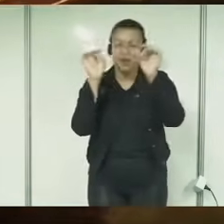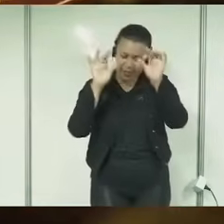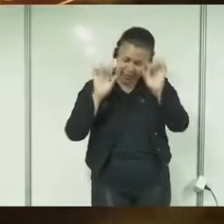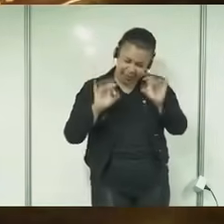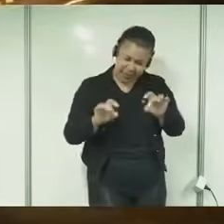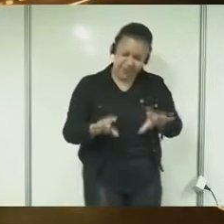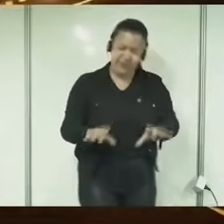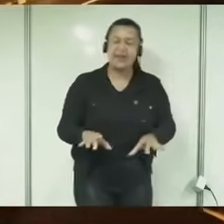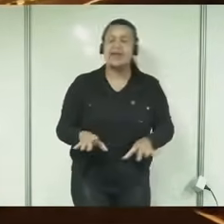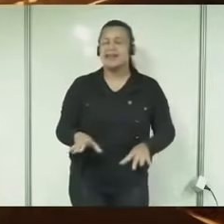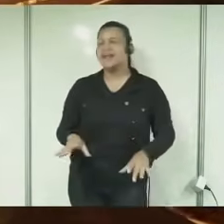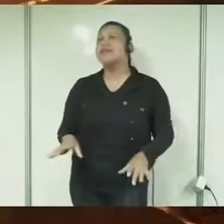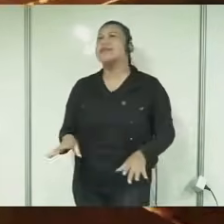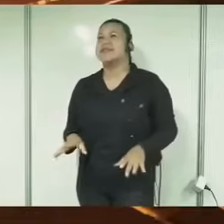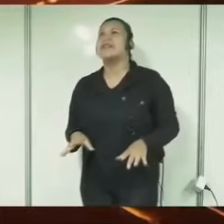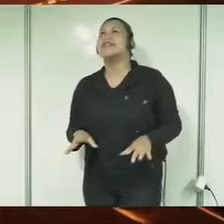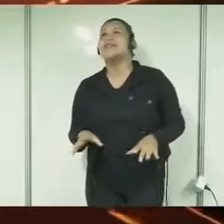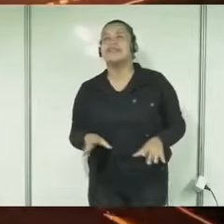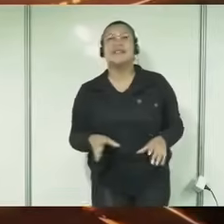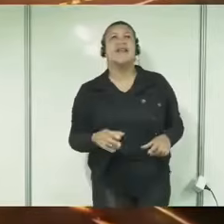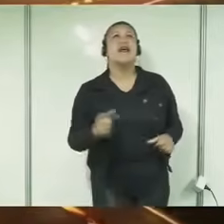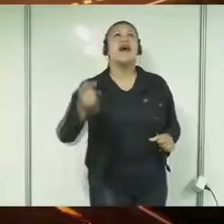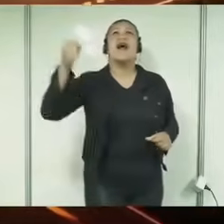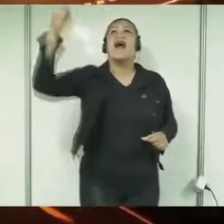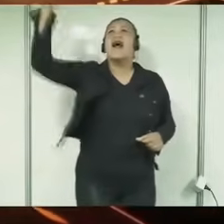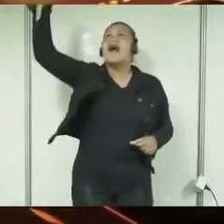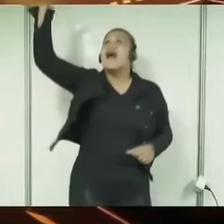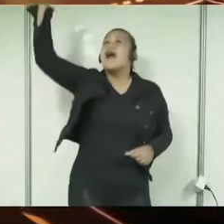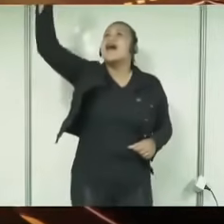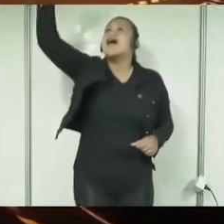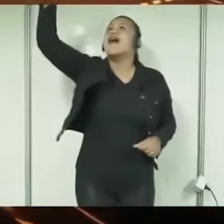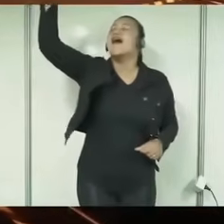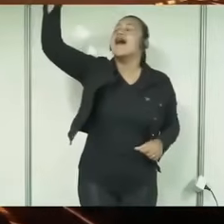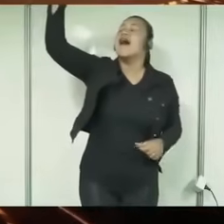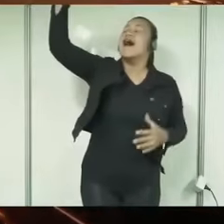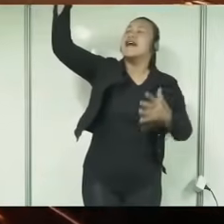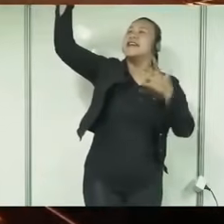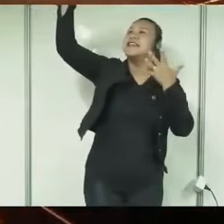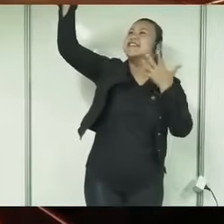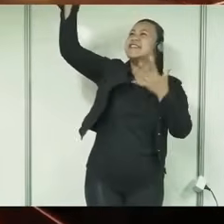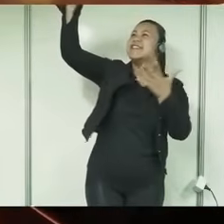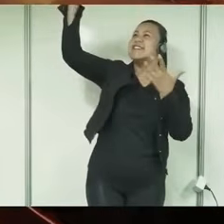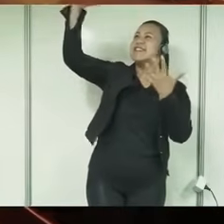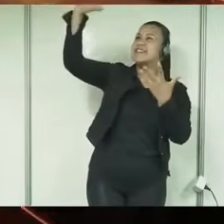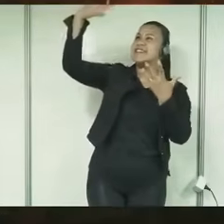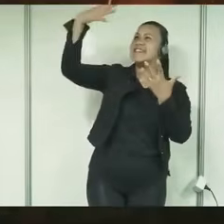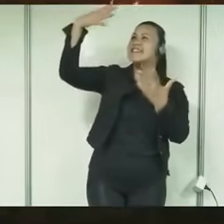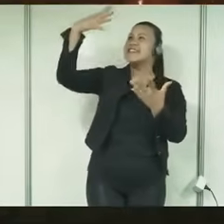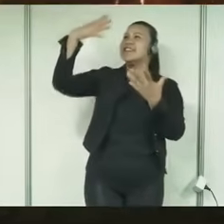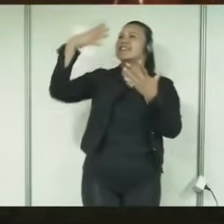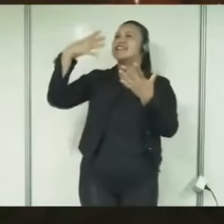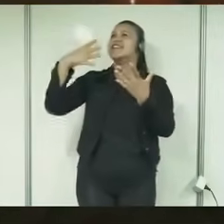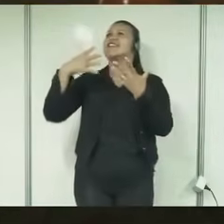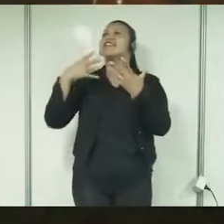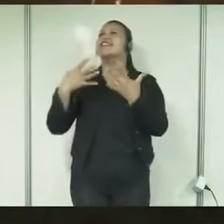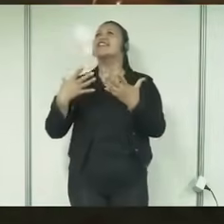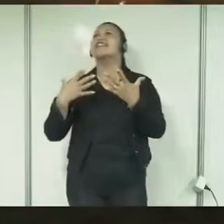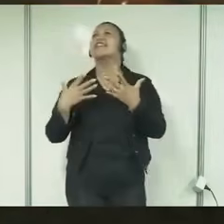sabor. É sinal da luz, vem do